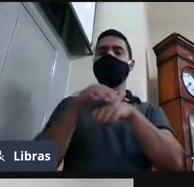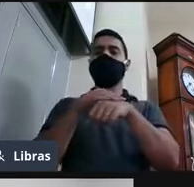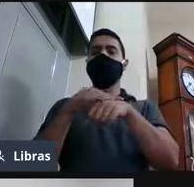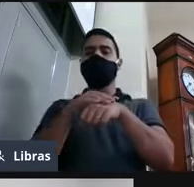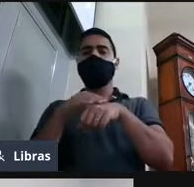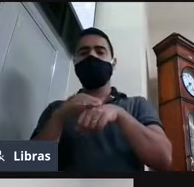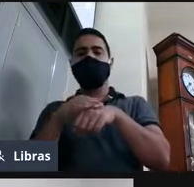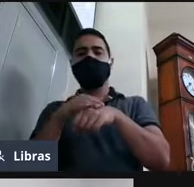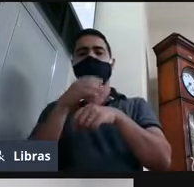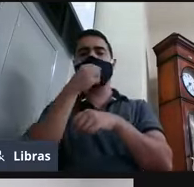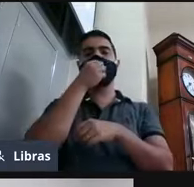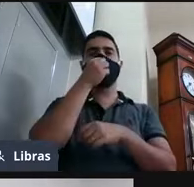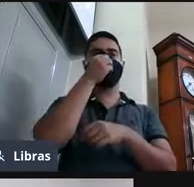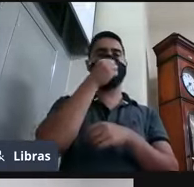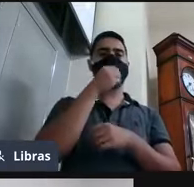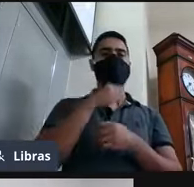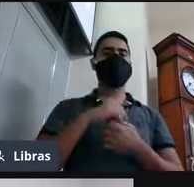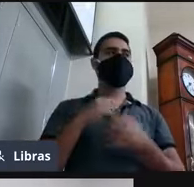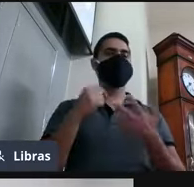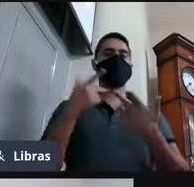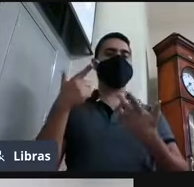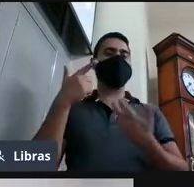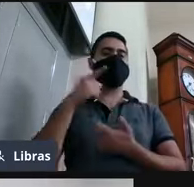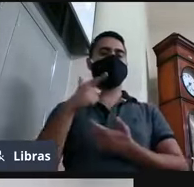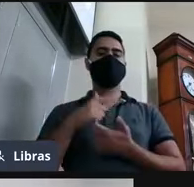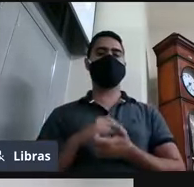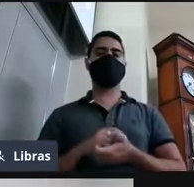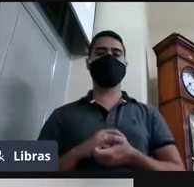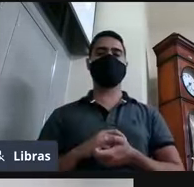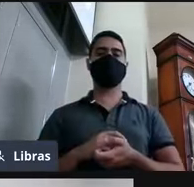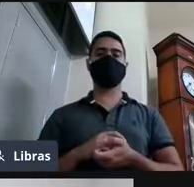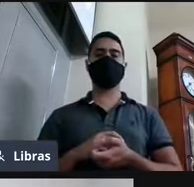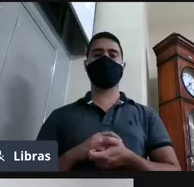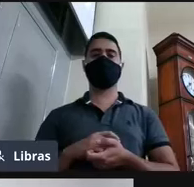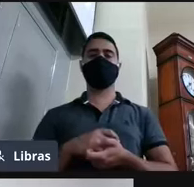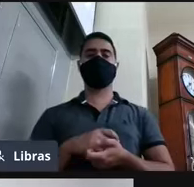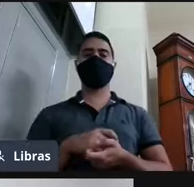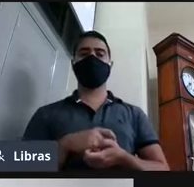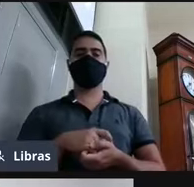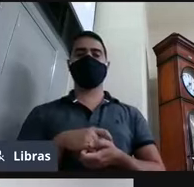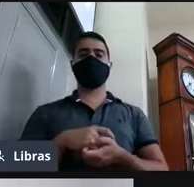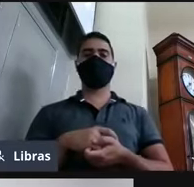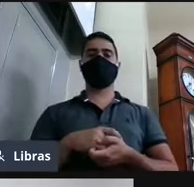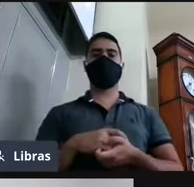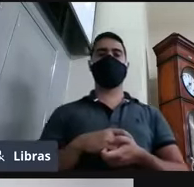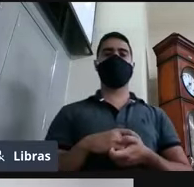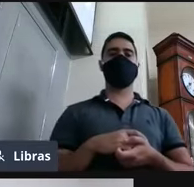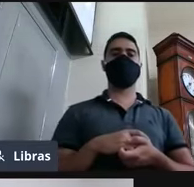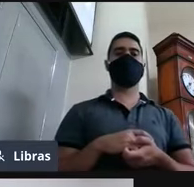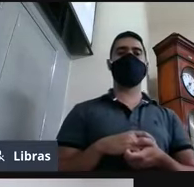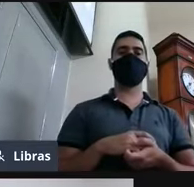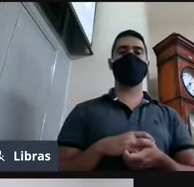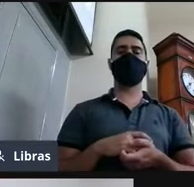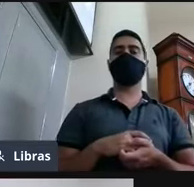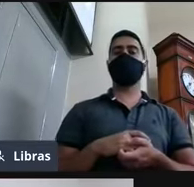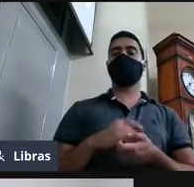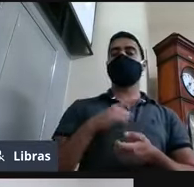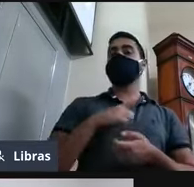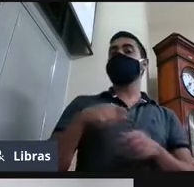coisas, Marcelo, que não existem. E nosso prefeito ficou firme dentro da posição